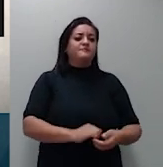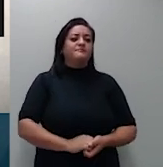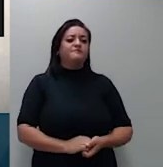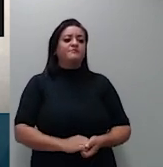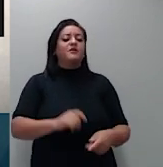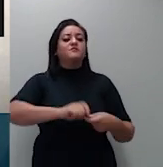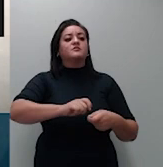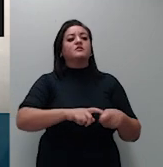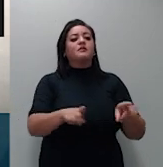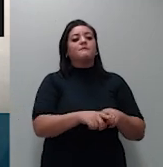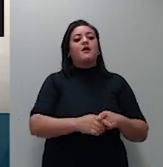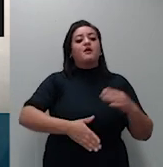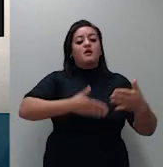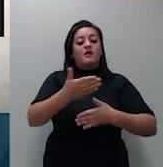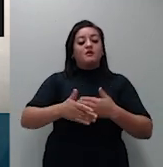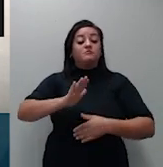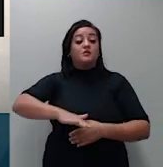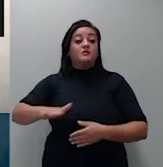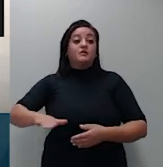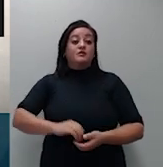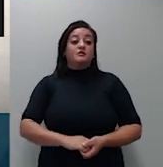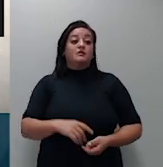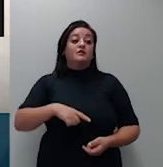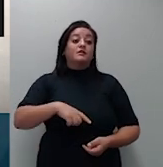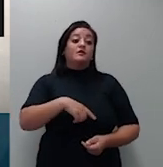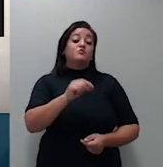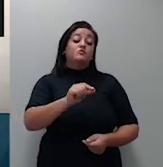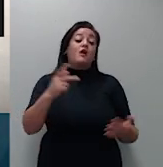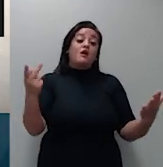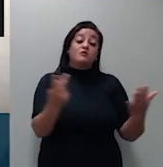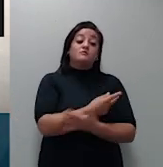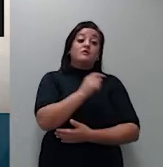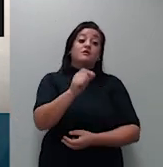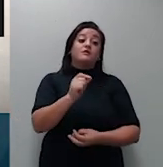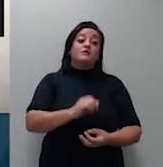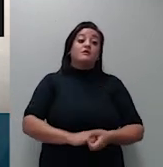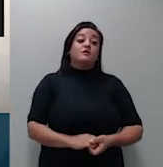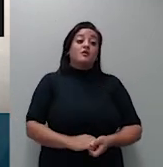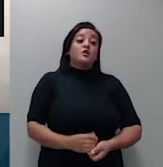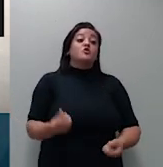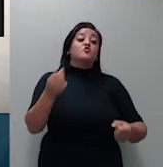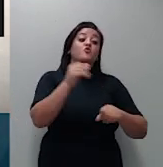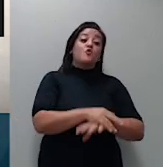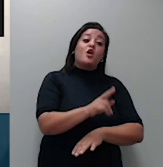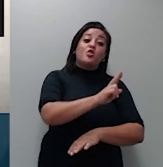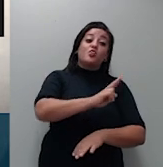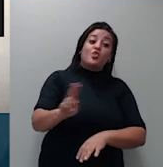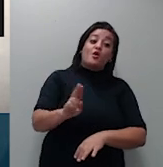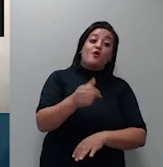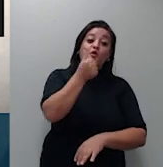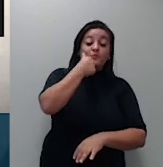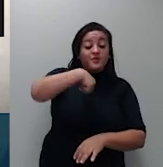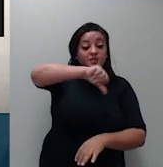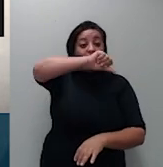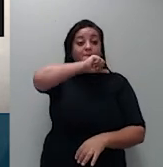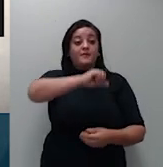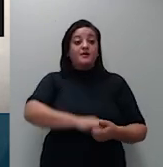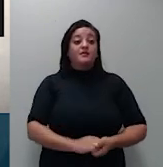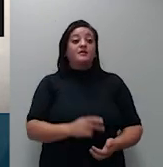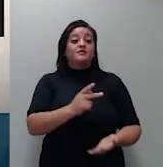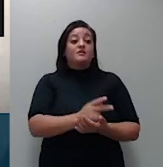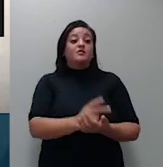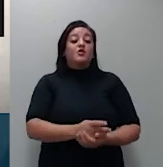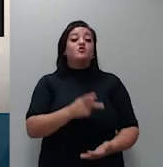da criança que acabou acontecendo é que acrescentaram o sobrenome materno e ainda ficou com o